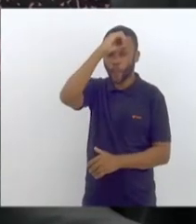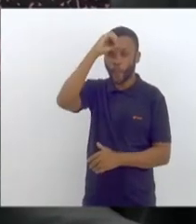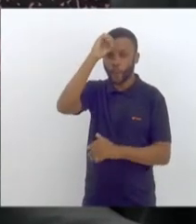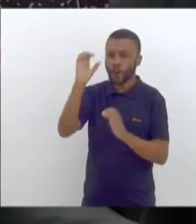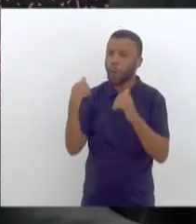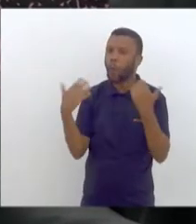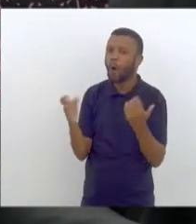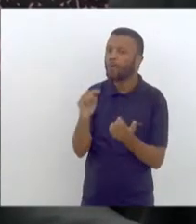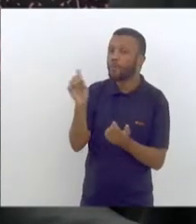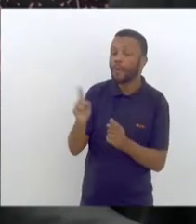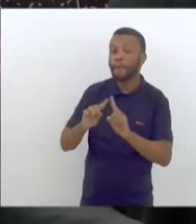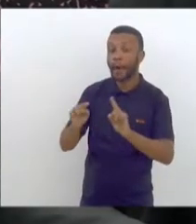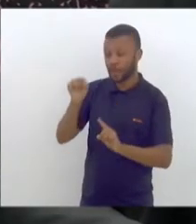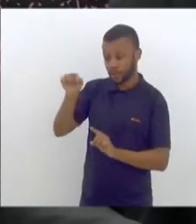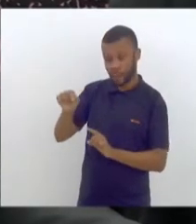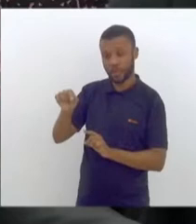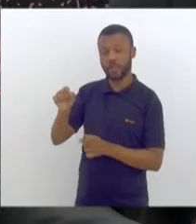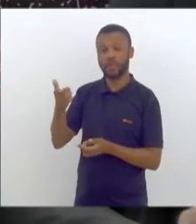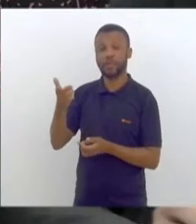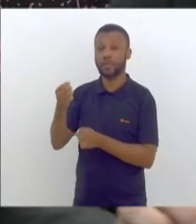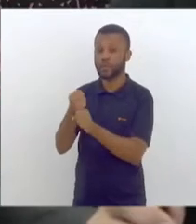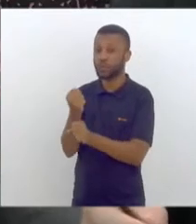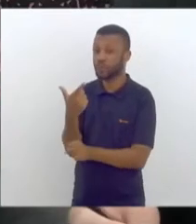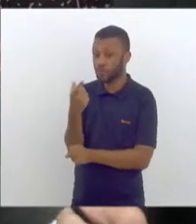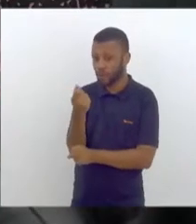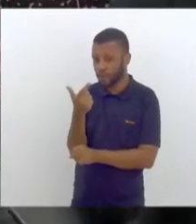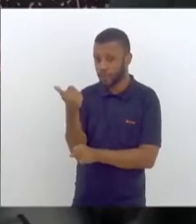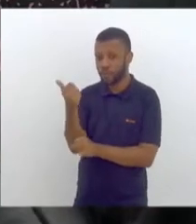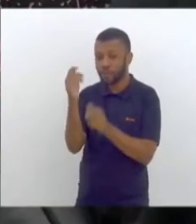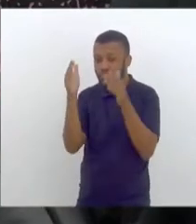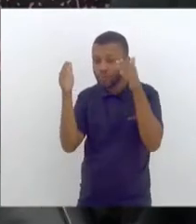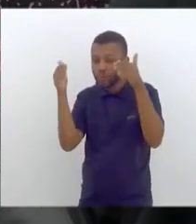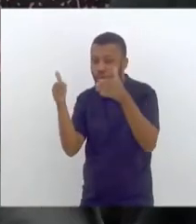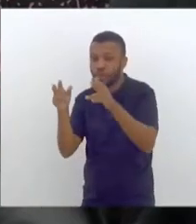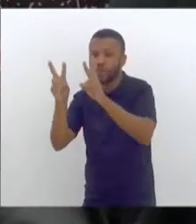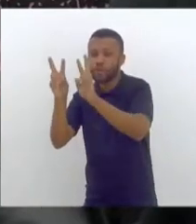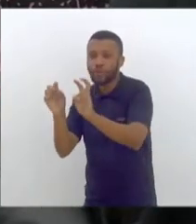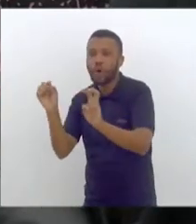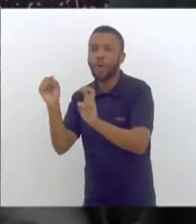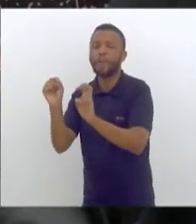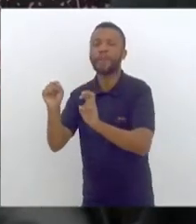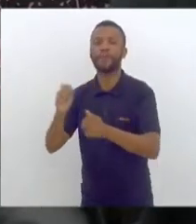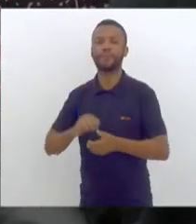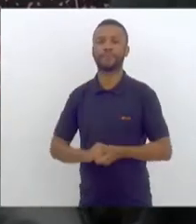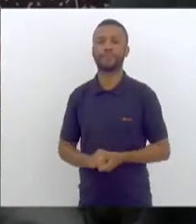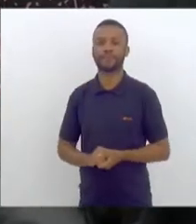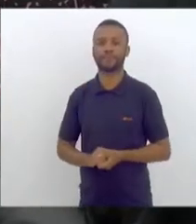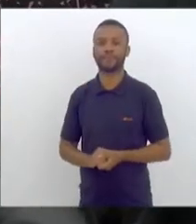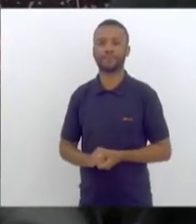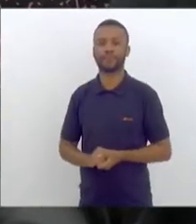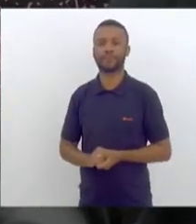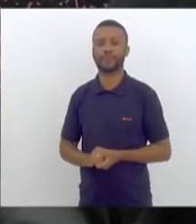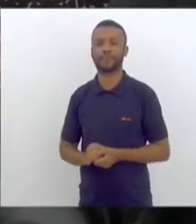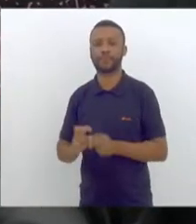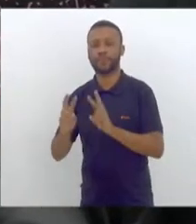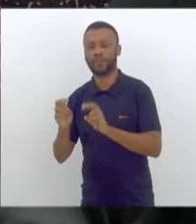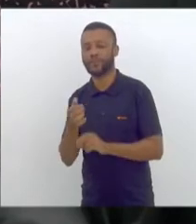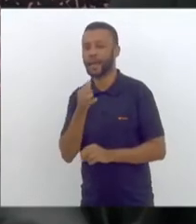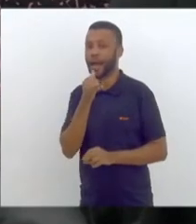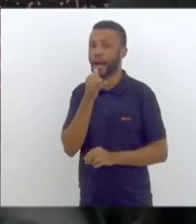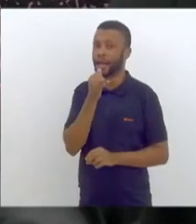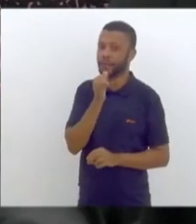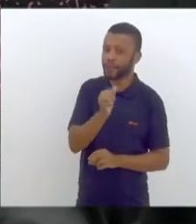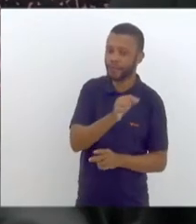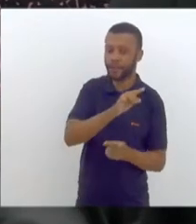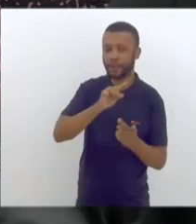o Supremo já em 2021 na questão do da energia aí da telecomunicação